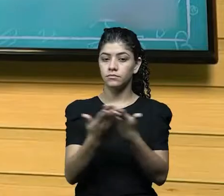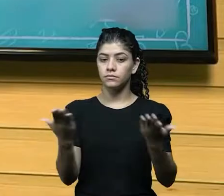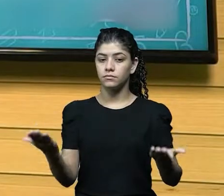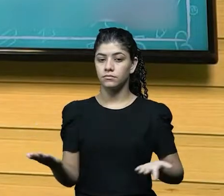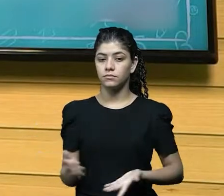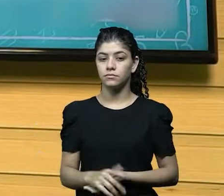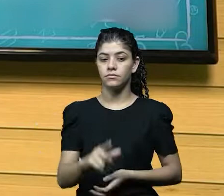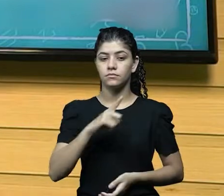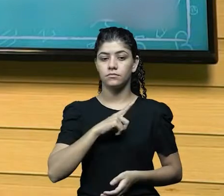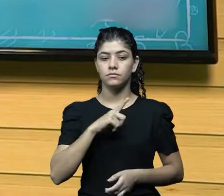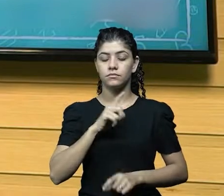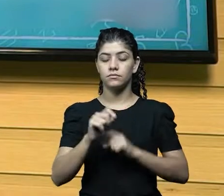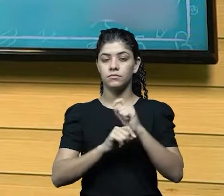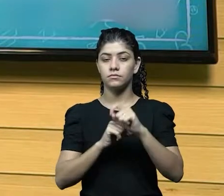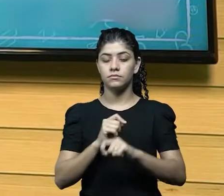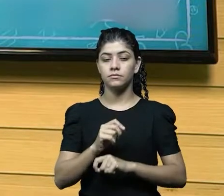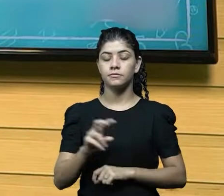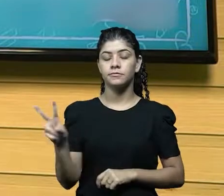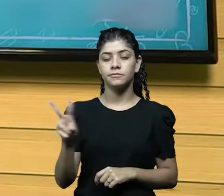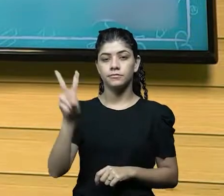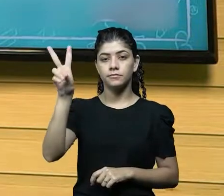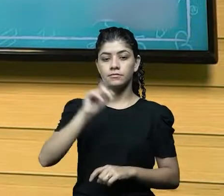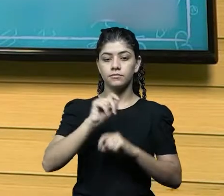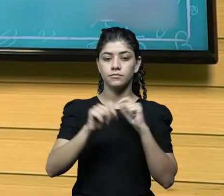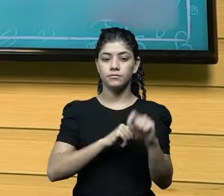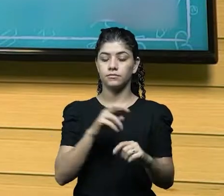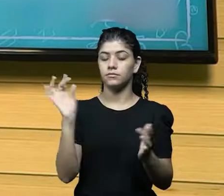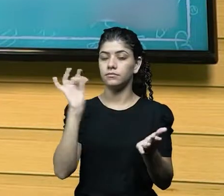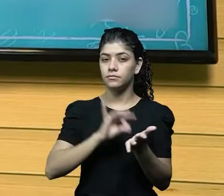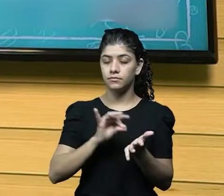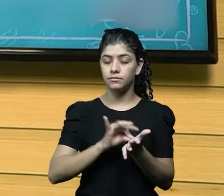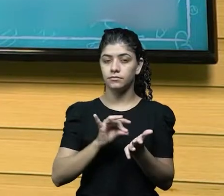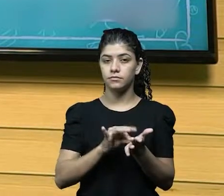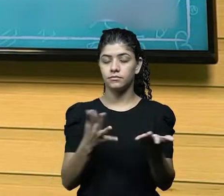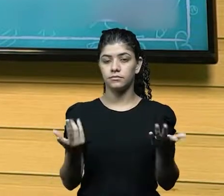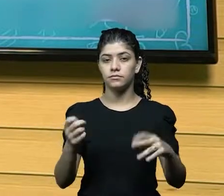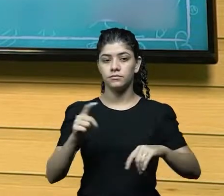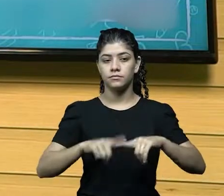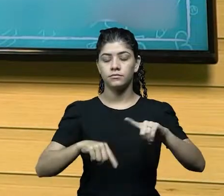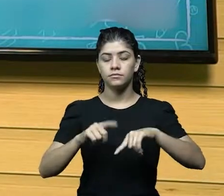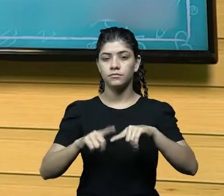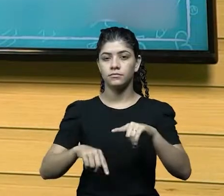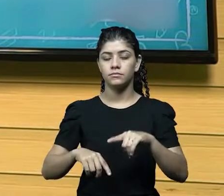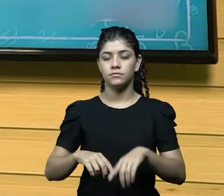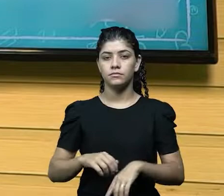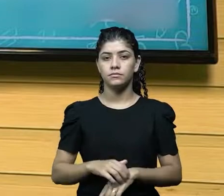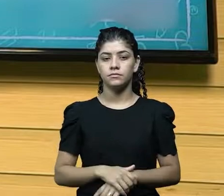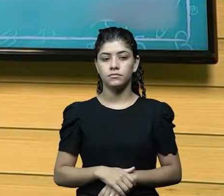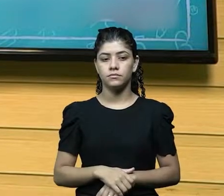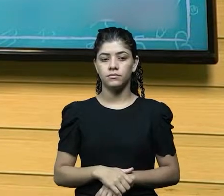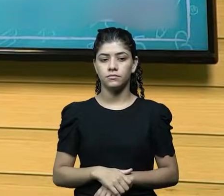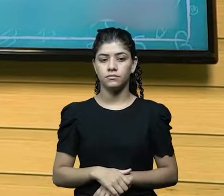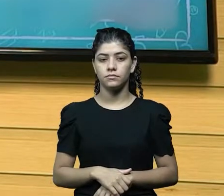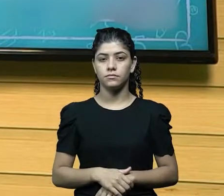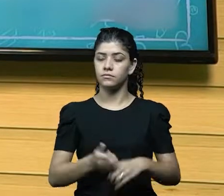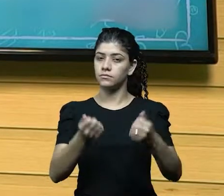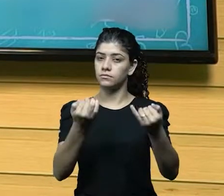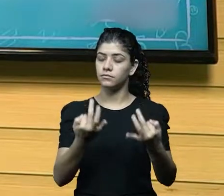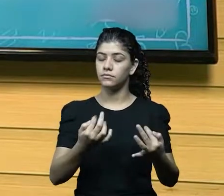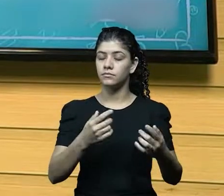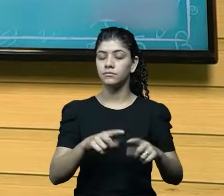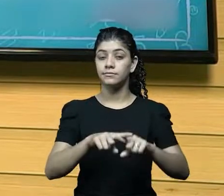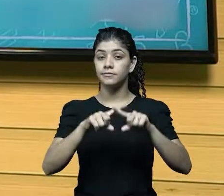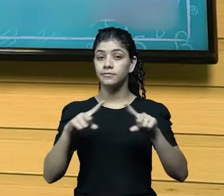anteriormente. Nós temos ali o valor nominal, o valor real da peça, aquele com qual ela será devidamente